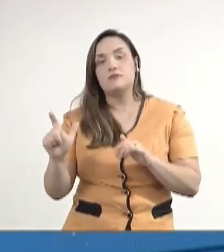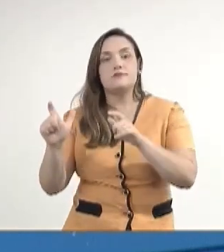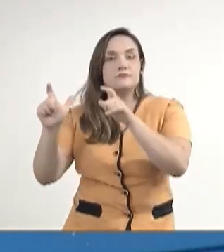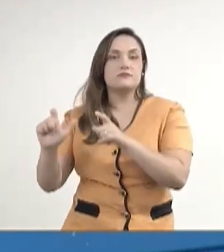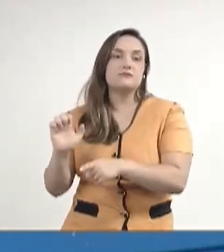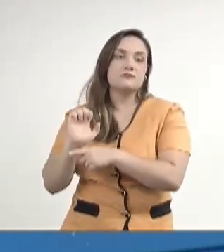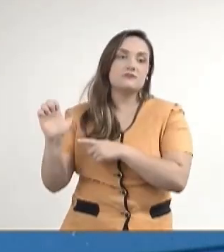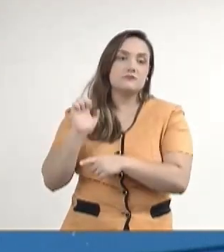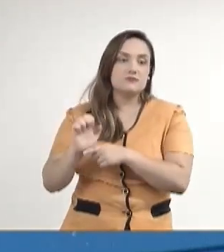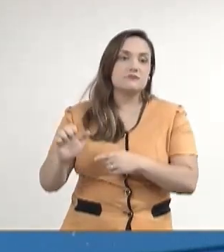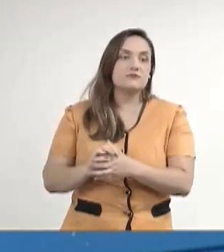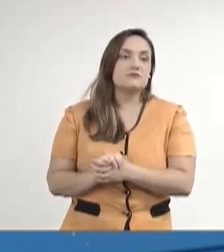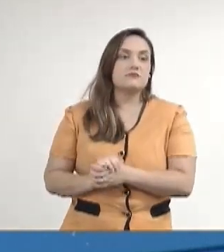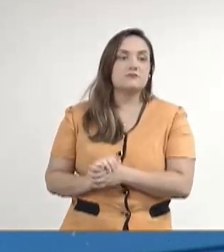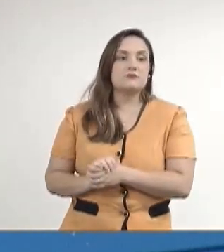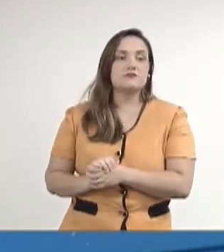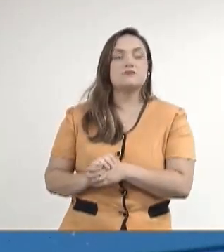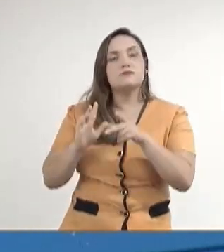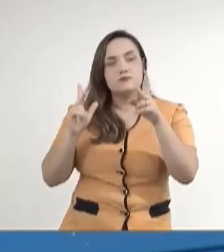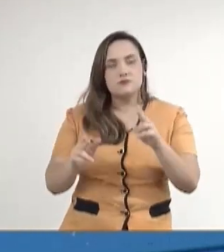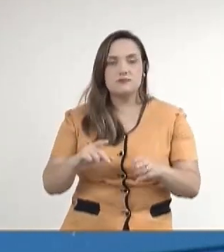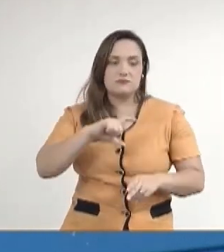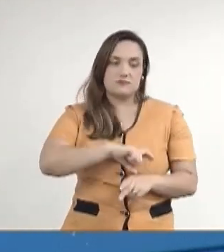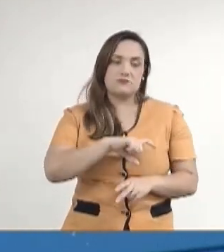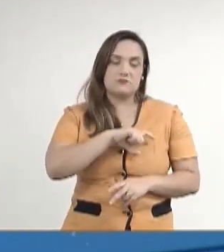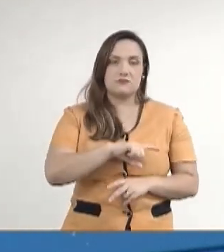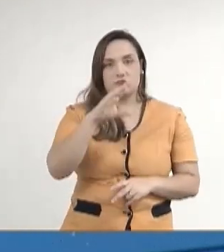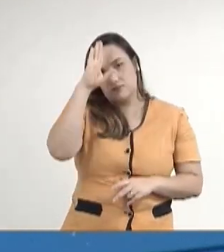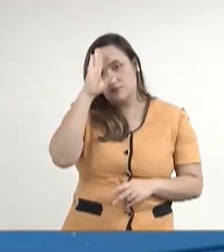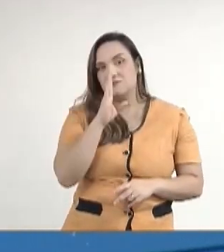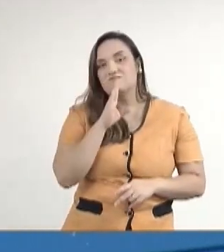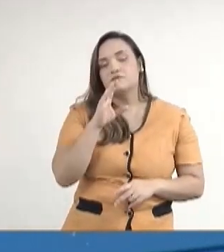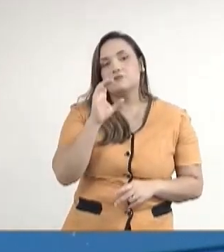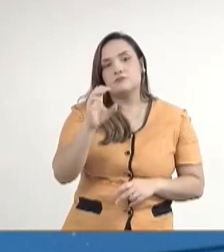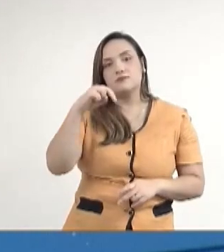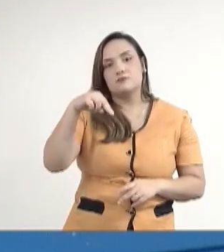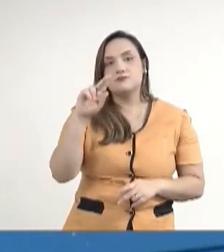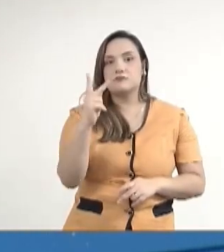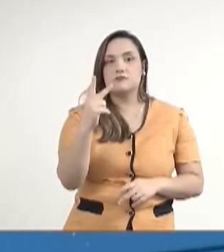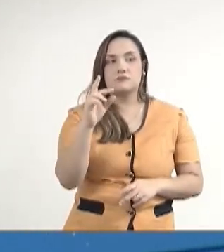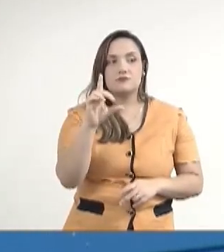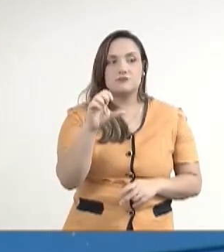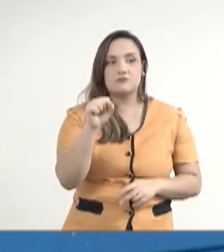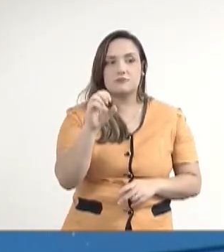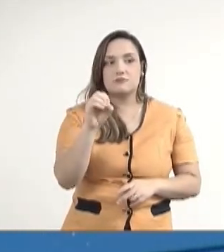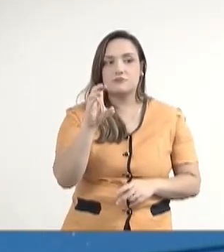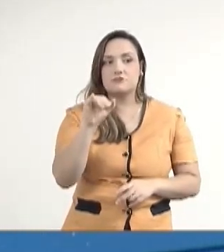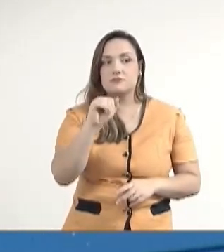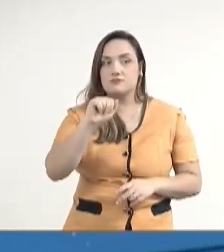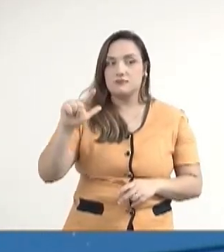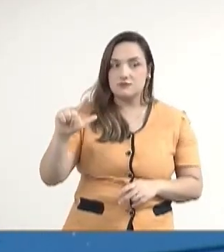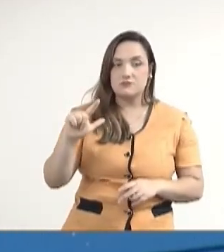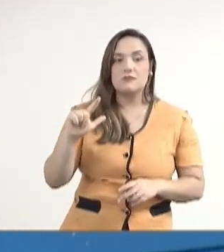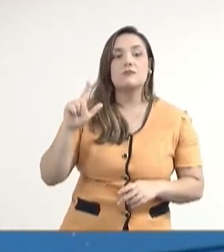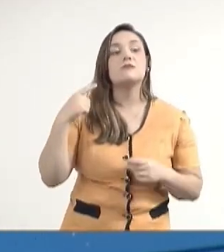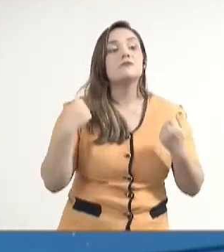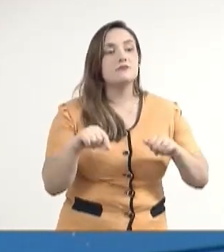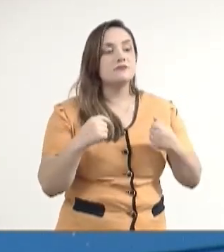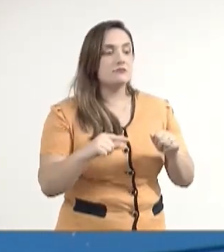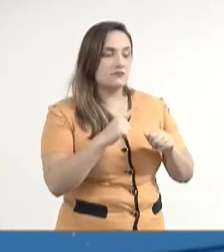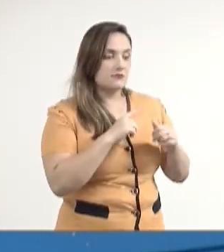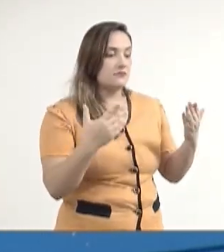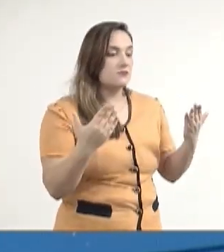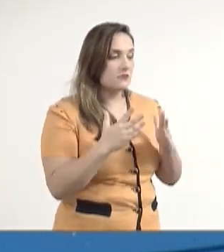estados, nos moldes da CNH Social que o governo do estado implantou aqui no nosso estado, uma CNH